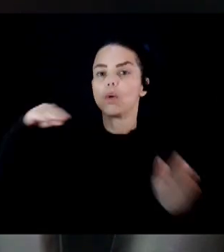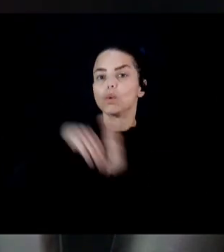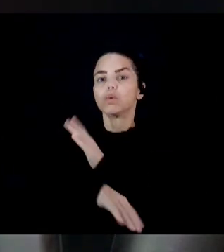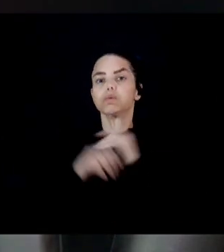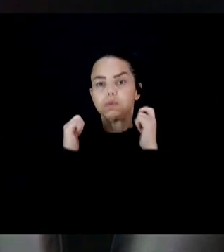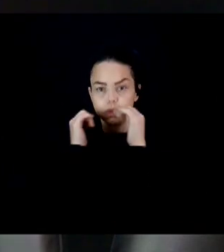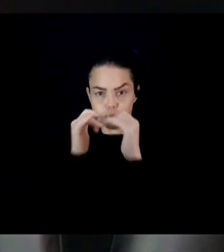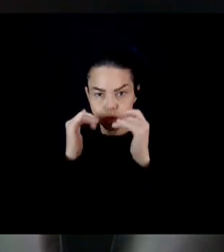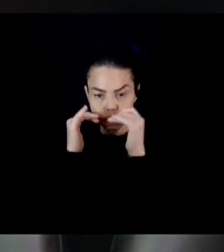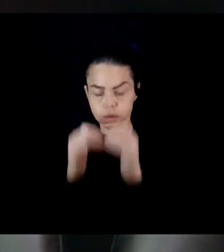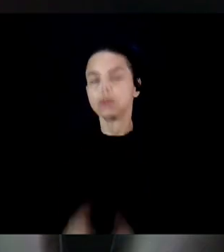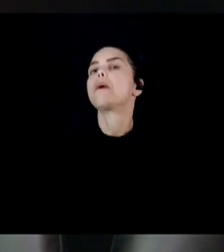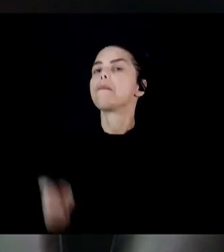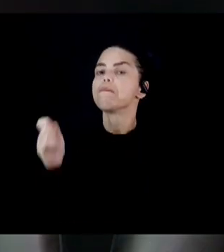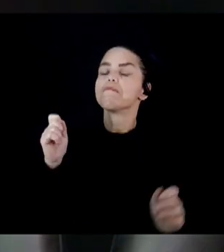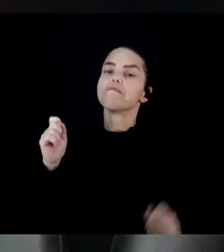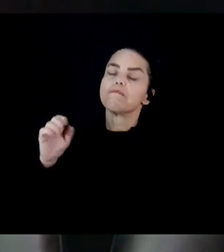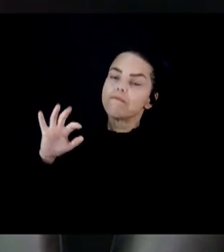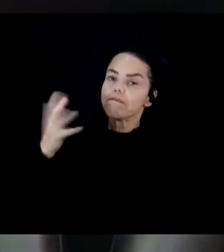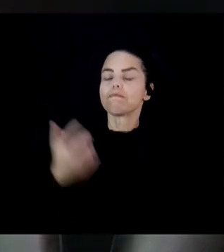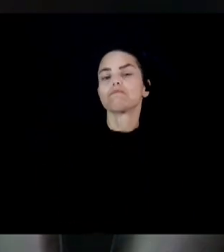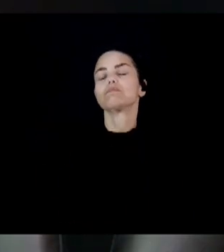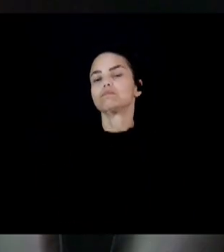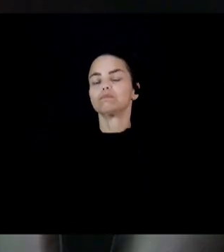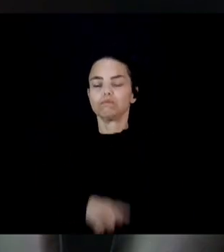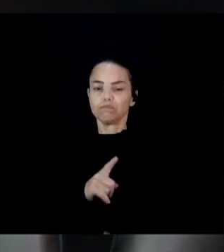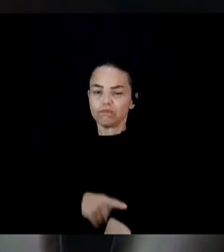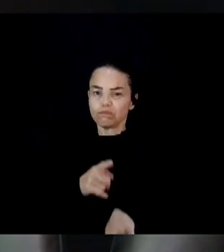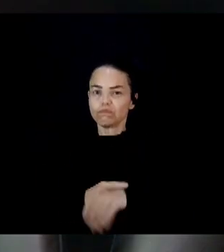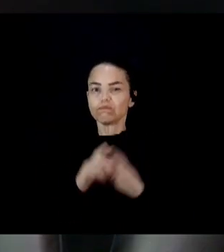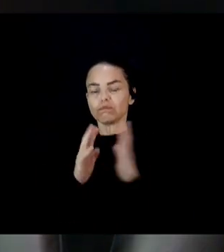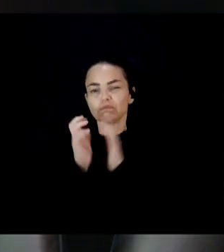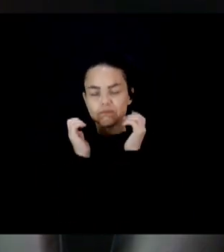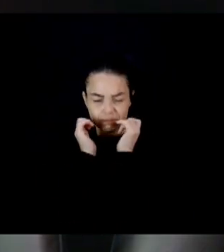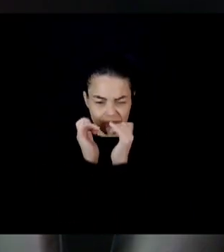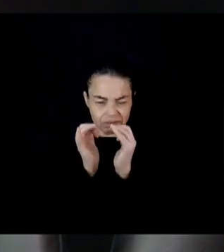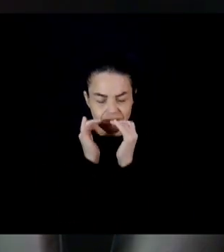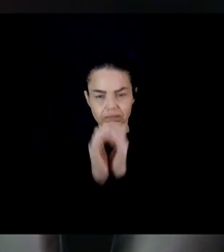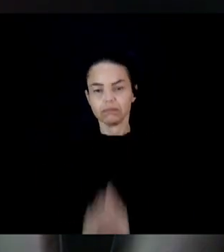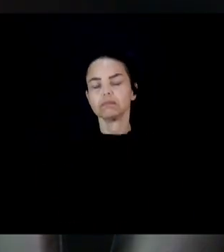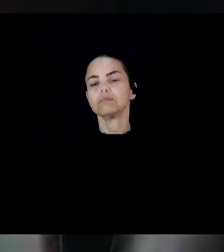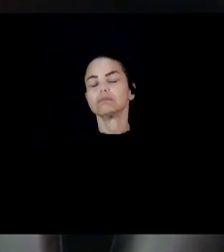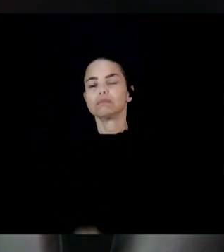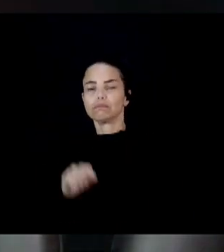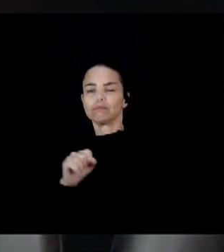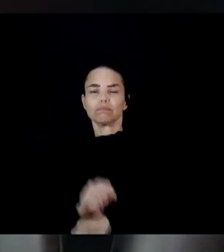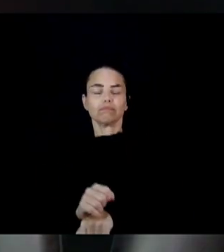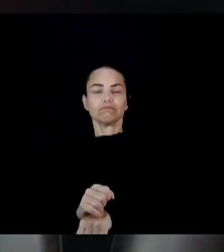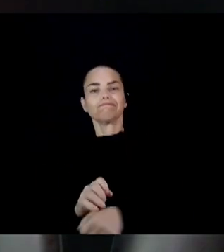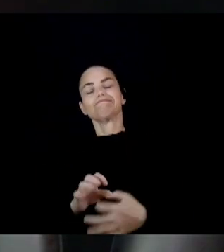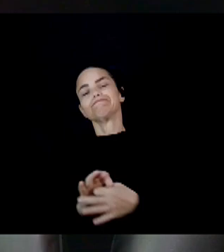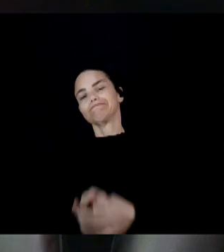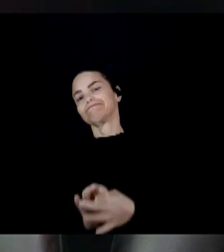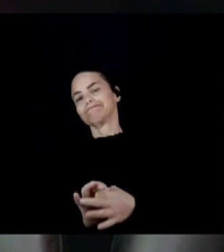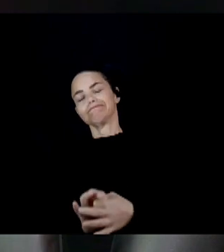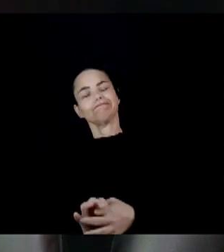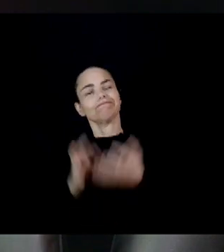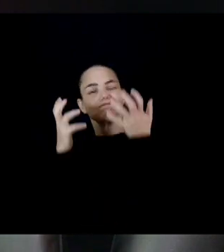vai acontecer a partir do momento que o nosso cérebro, ele para de criar conexões,